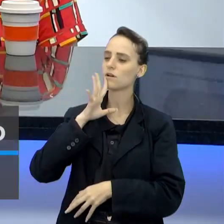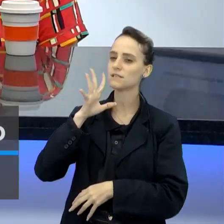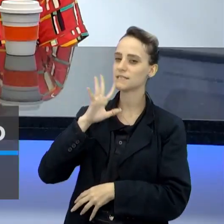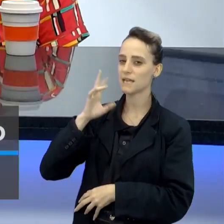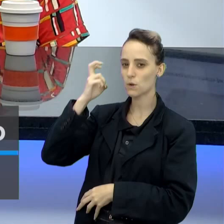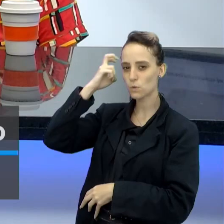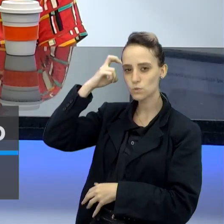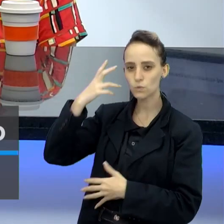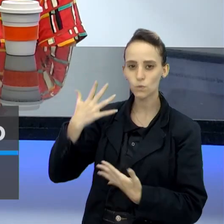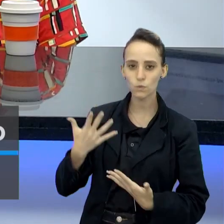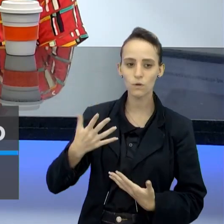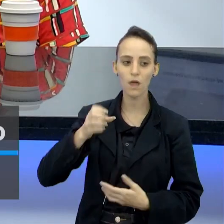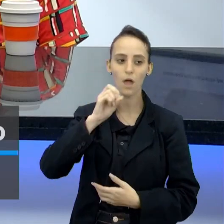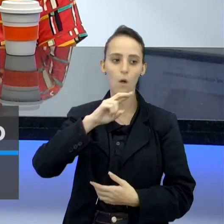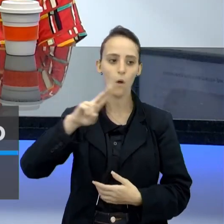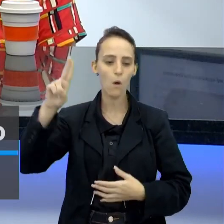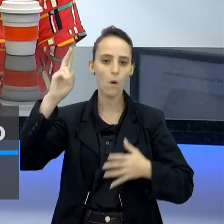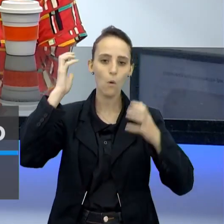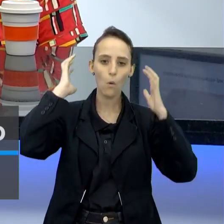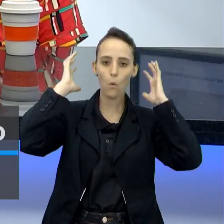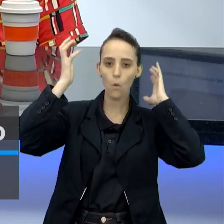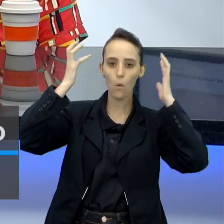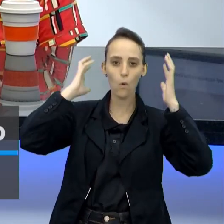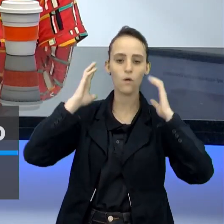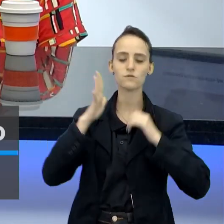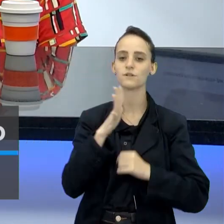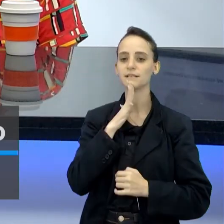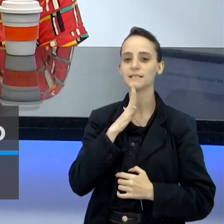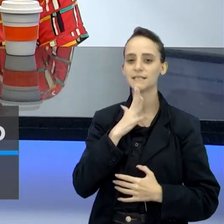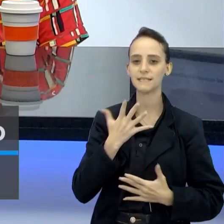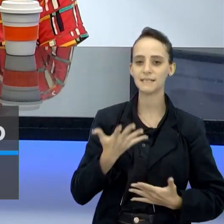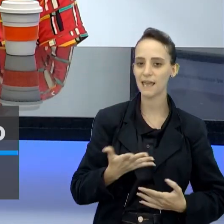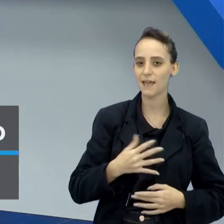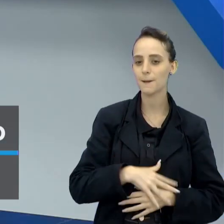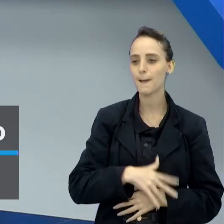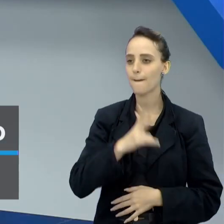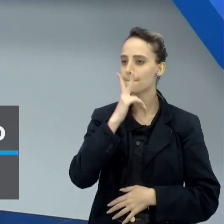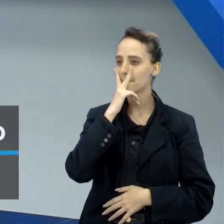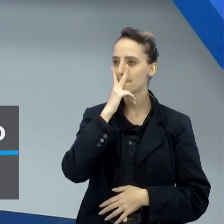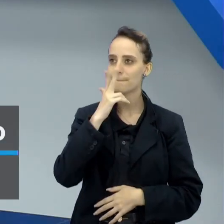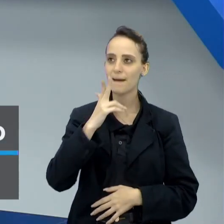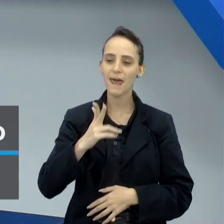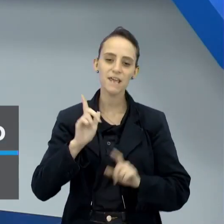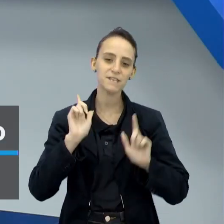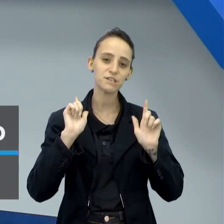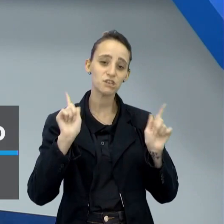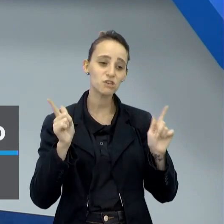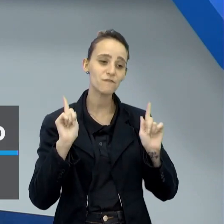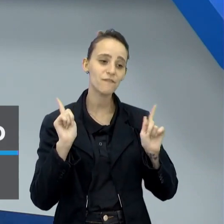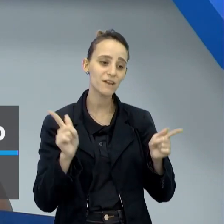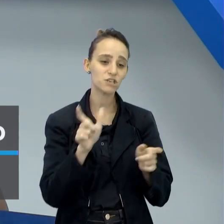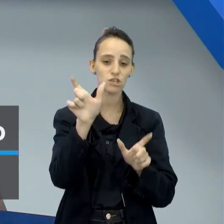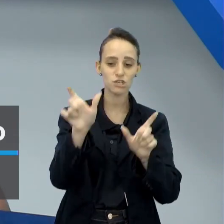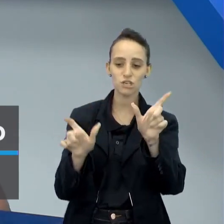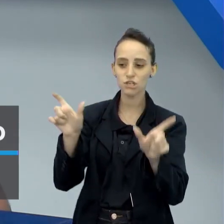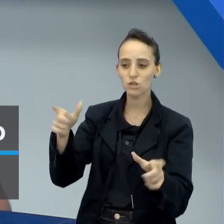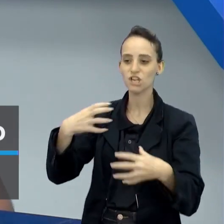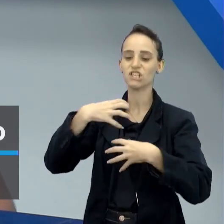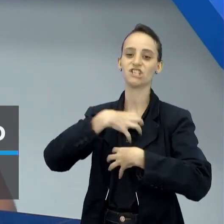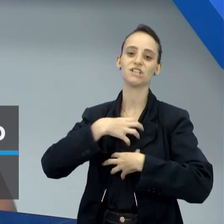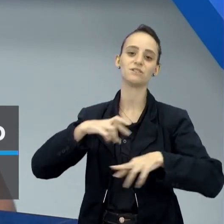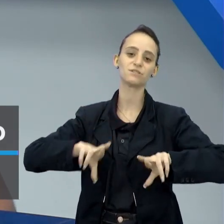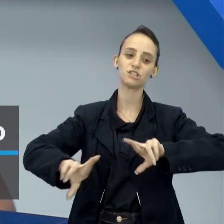tantos desenhos, Viva a Vida é uma Festa, né? Que traz elementos, né? De uma determinada